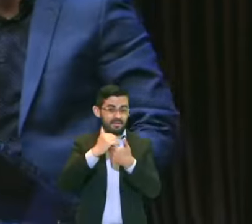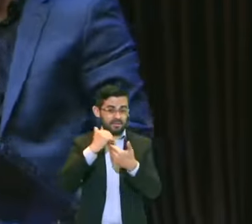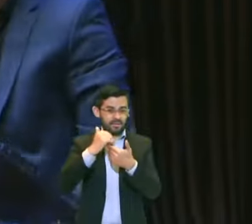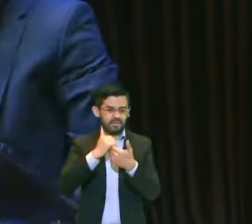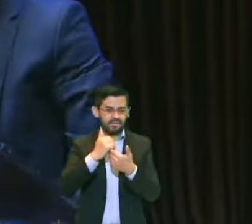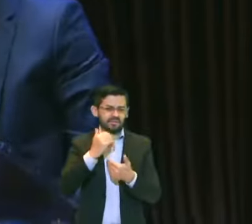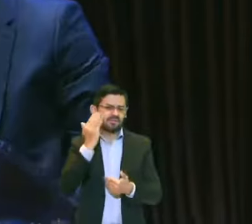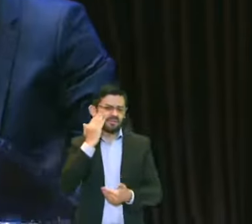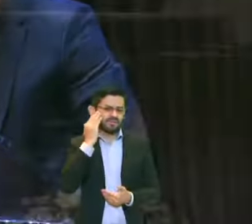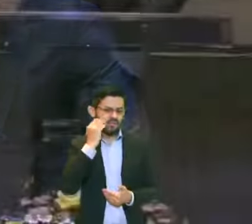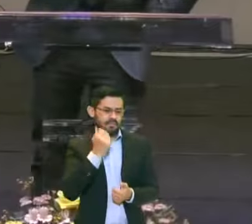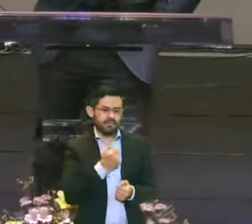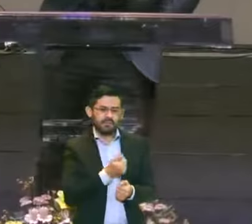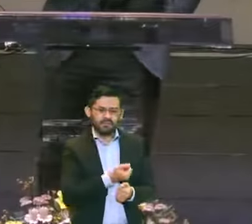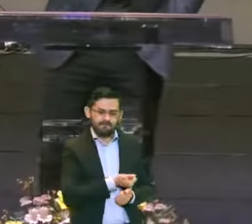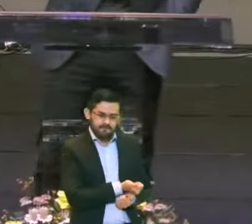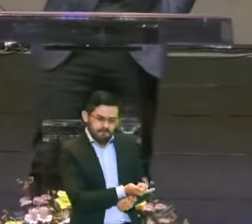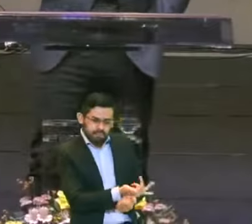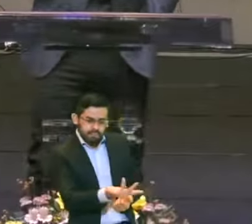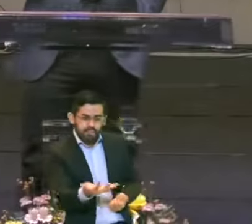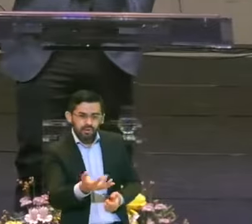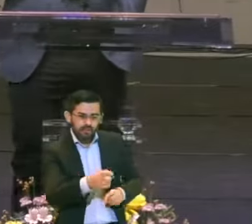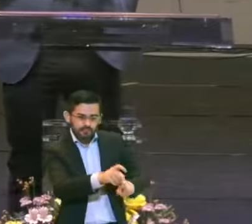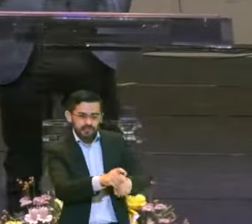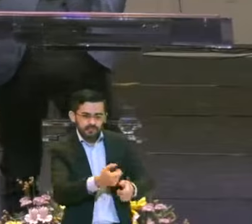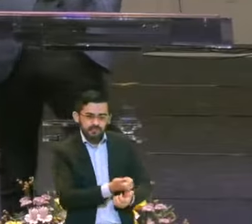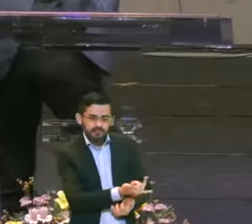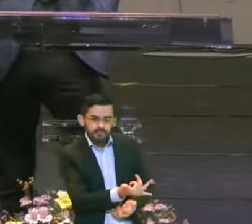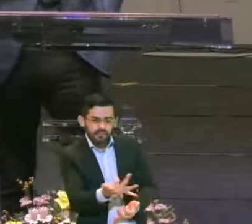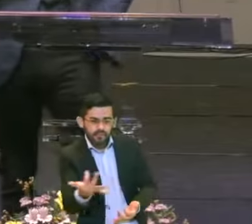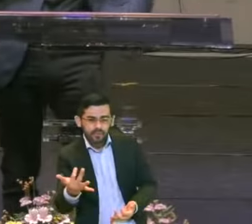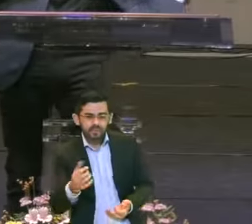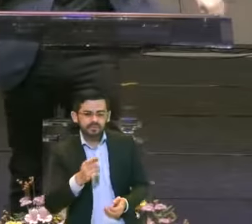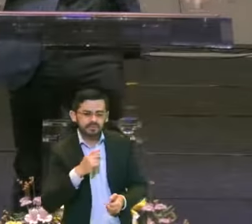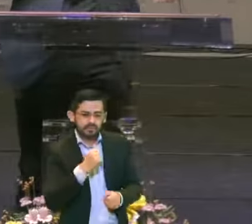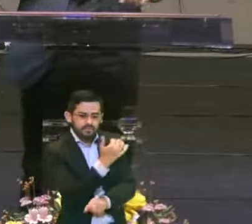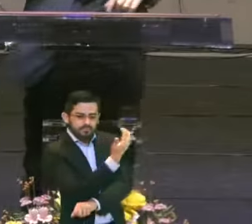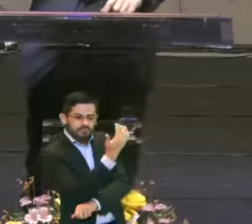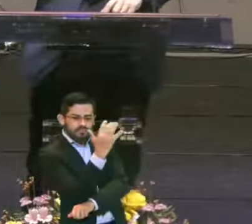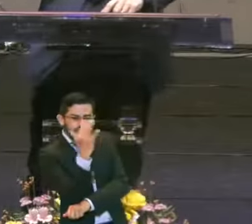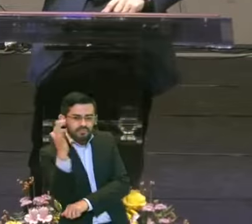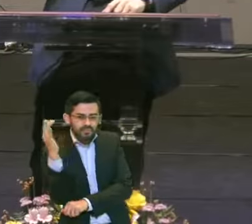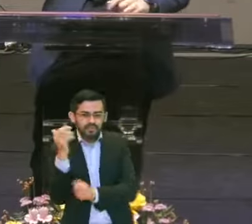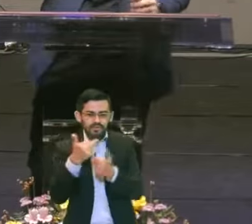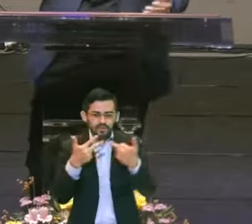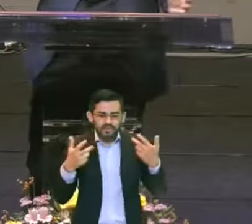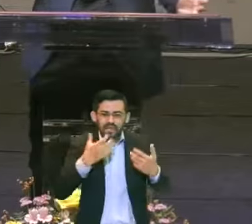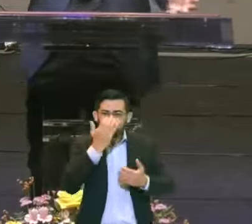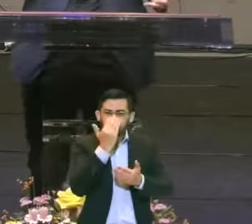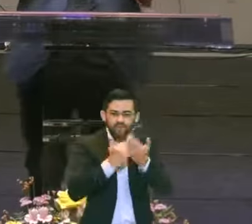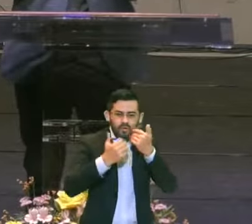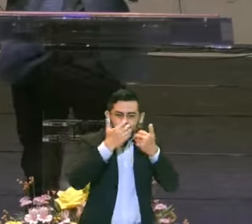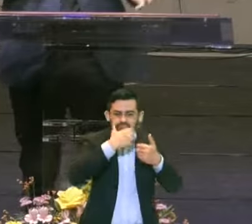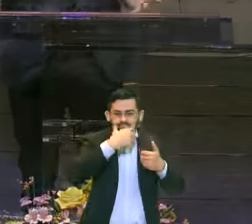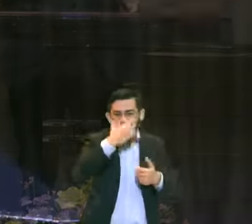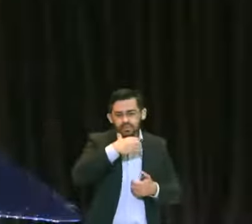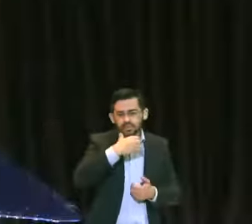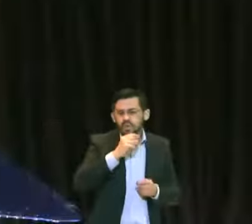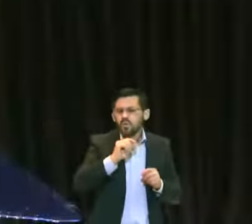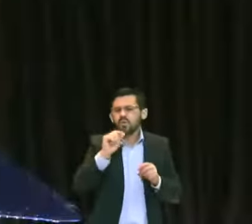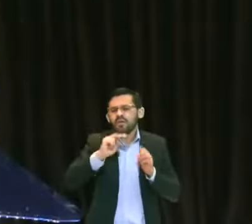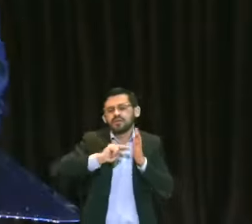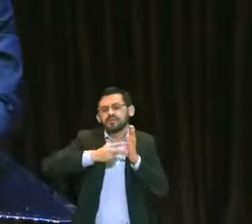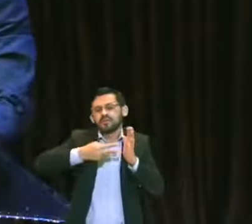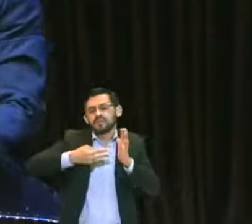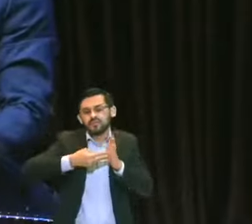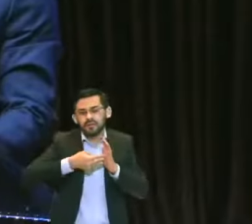plante. Plantem jardins e comam de seus frutos. O que representa plantar